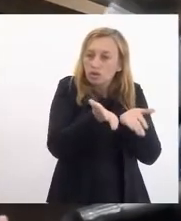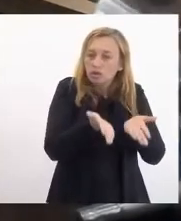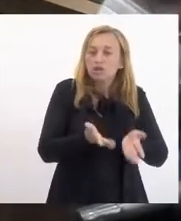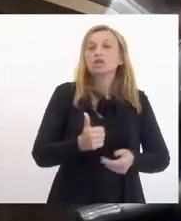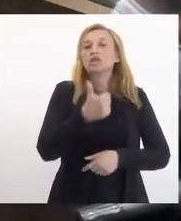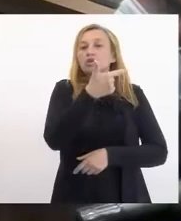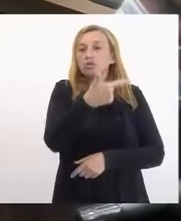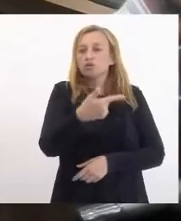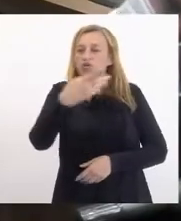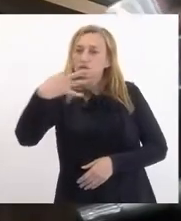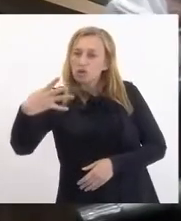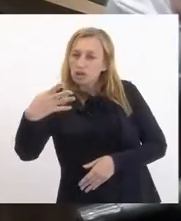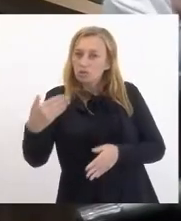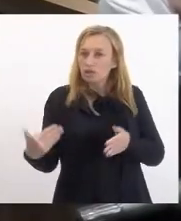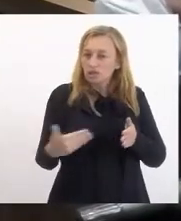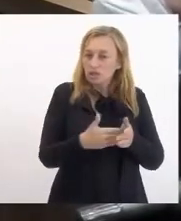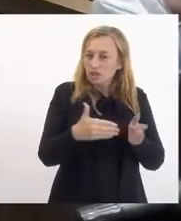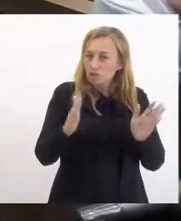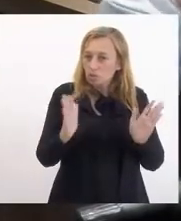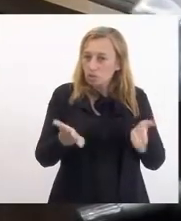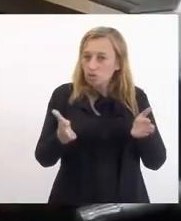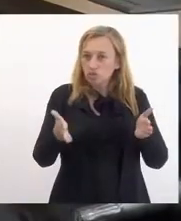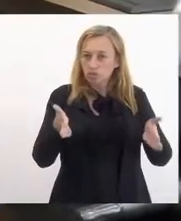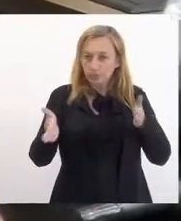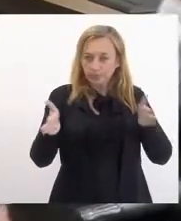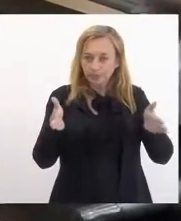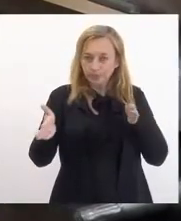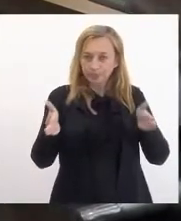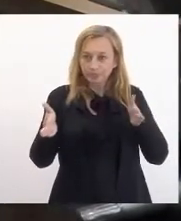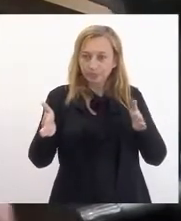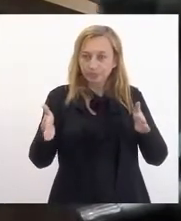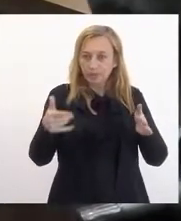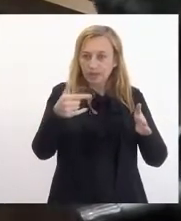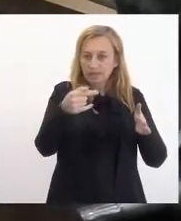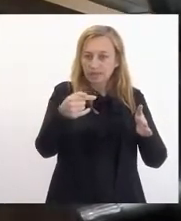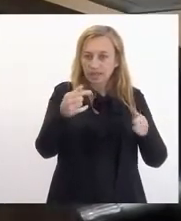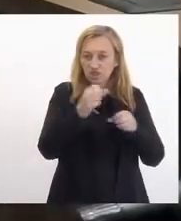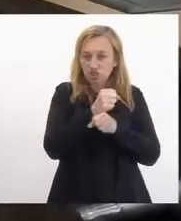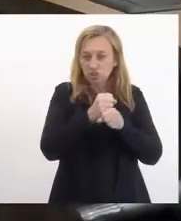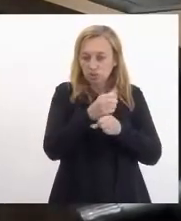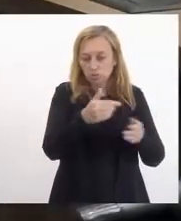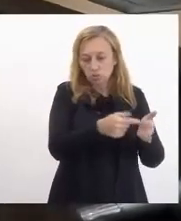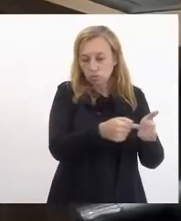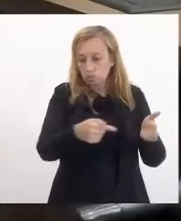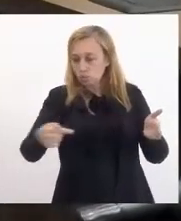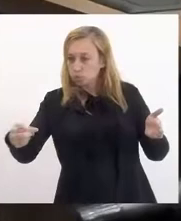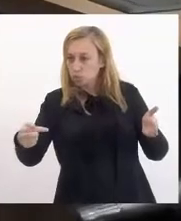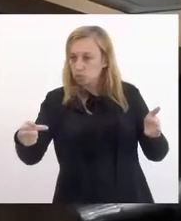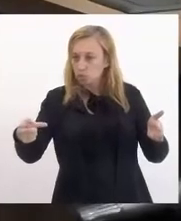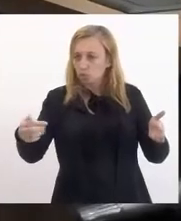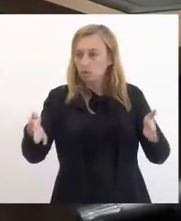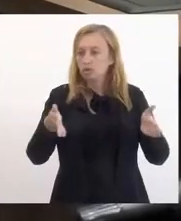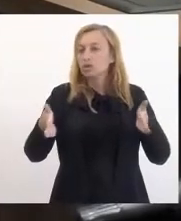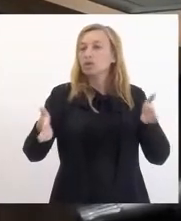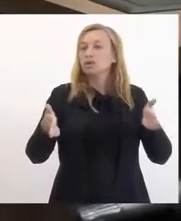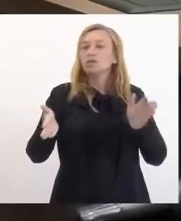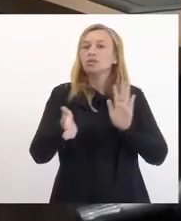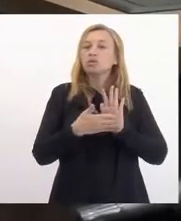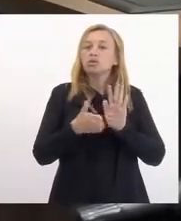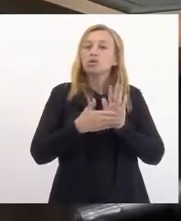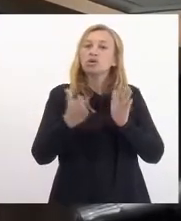de 2014 para cá, se passaram 7 anos. Então, nós estamos propondo